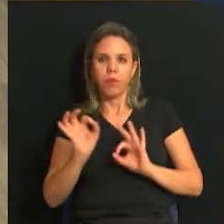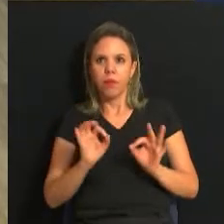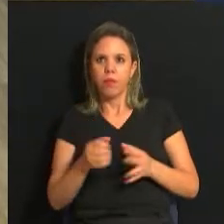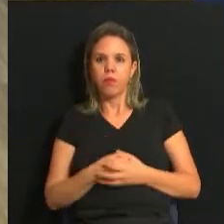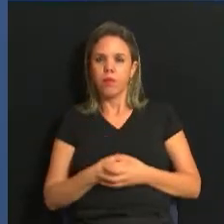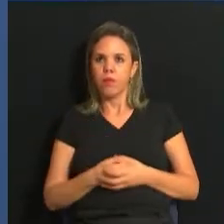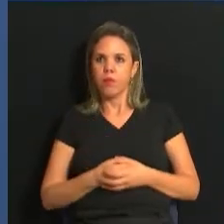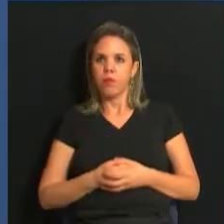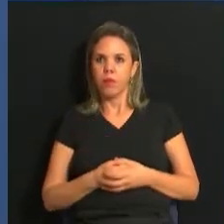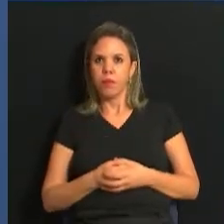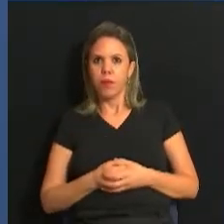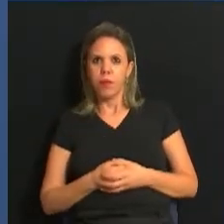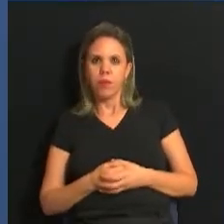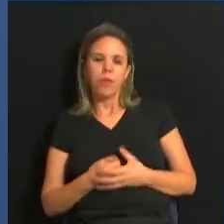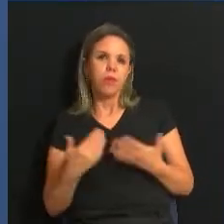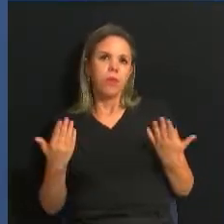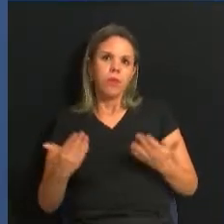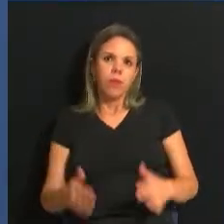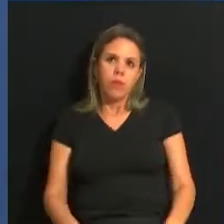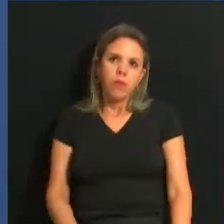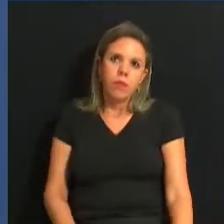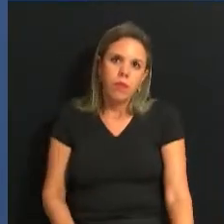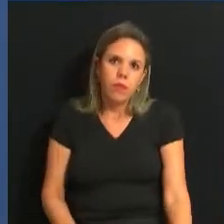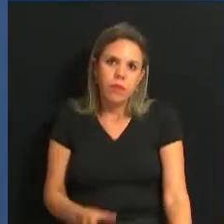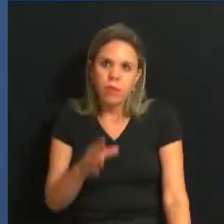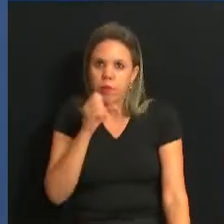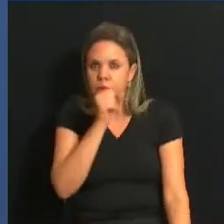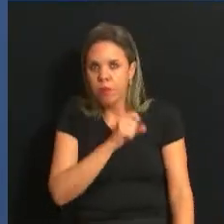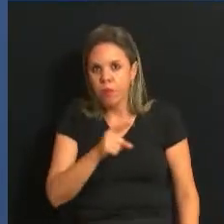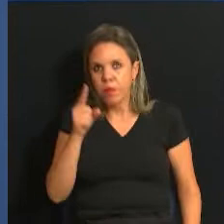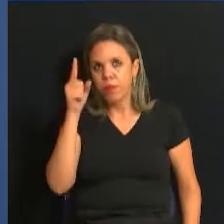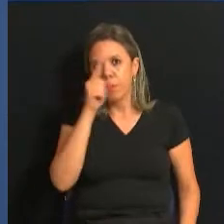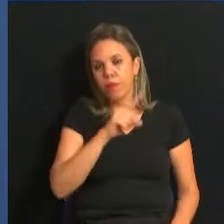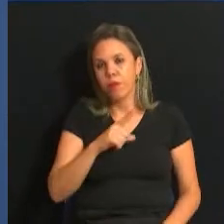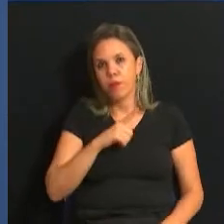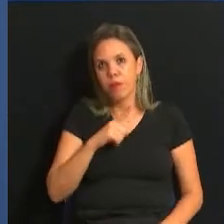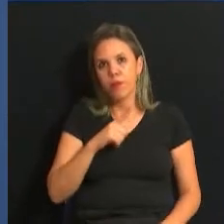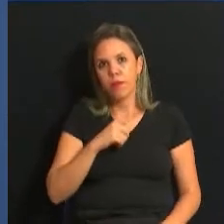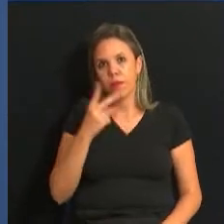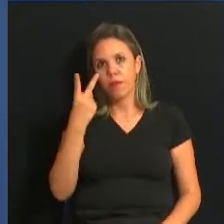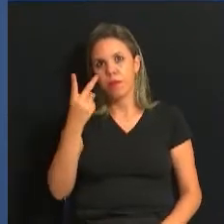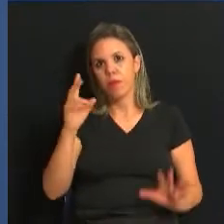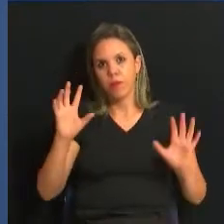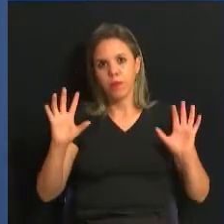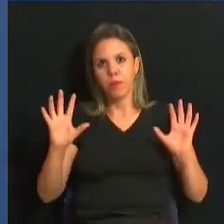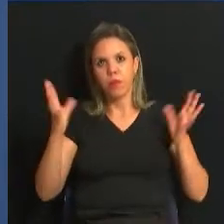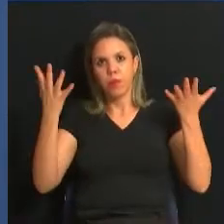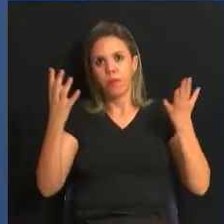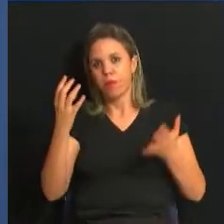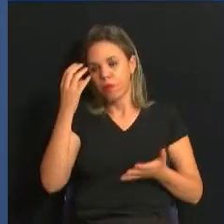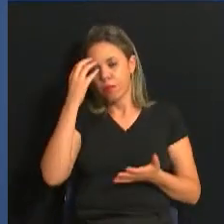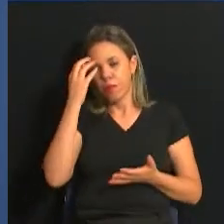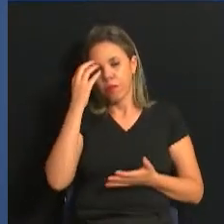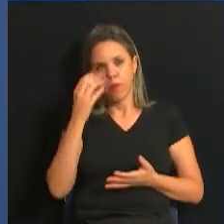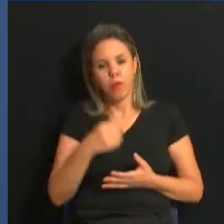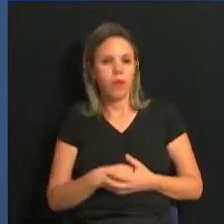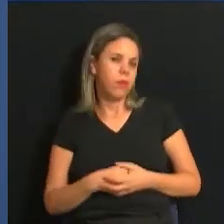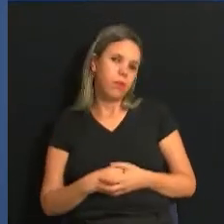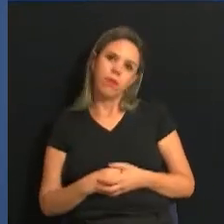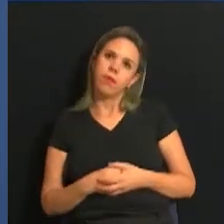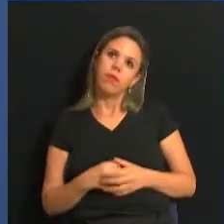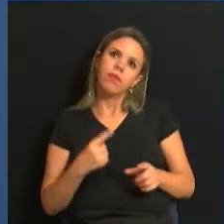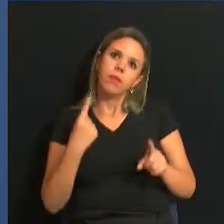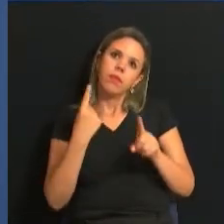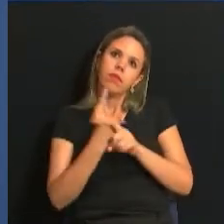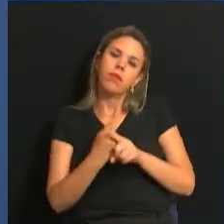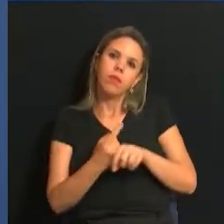Sim. Viu? Hoje, sábado e domingo, nós temos 2 eventos lá na Lagoa do Taquaral. É o Encontro